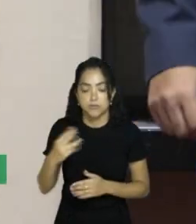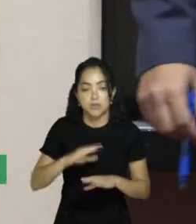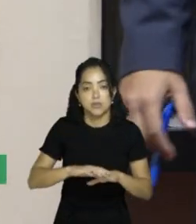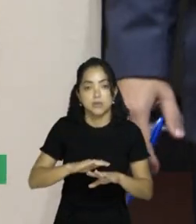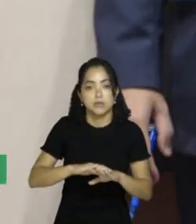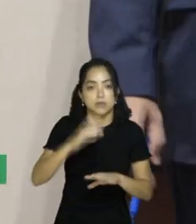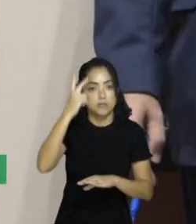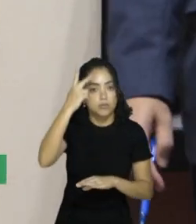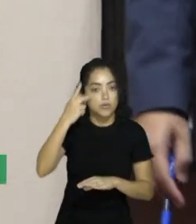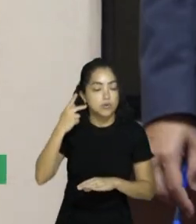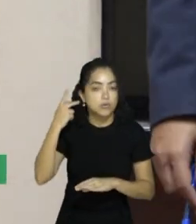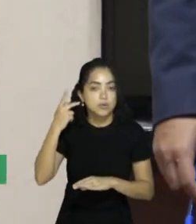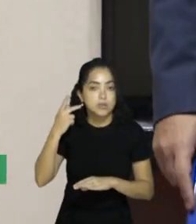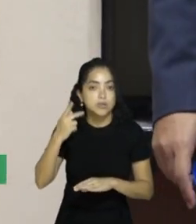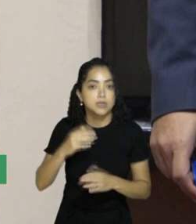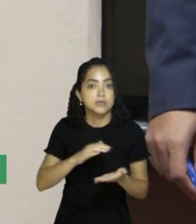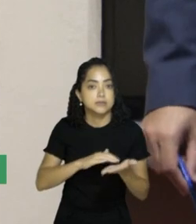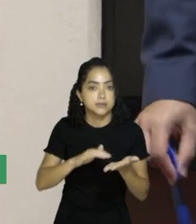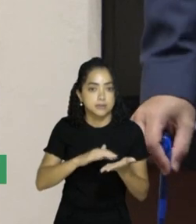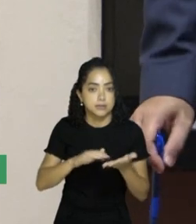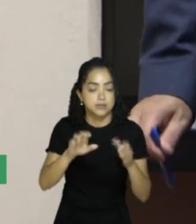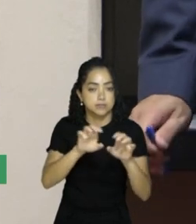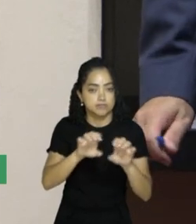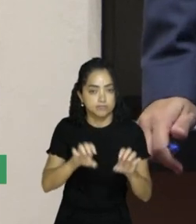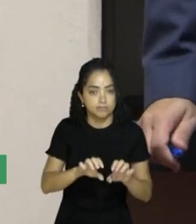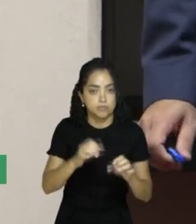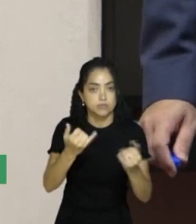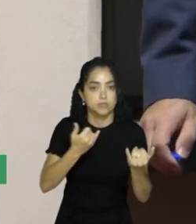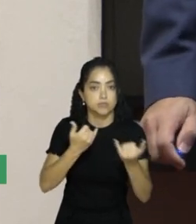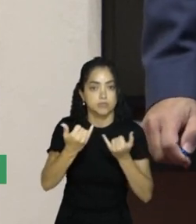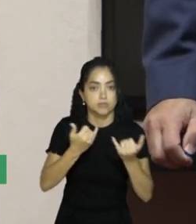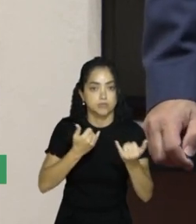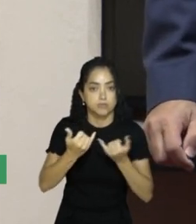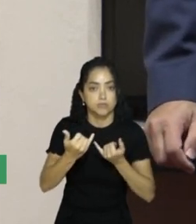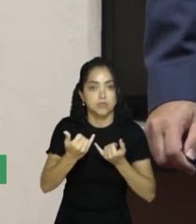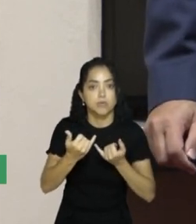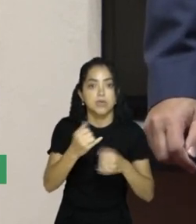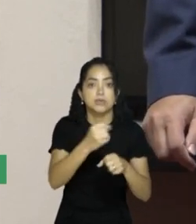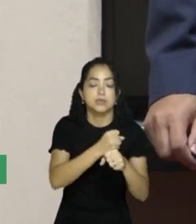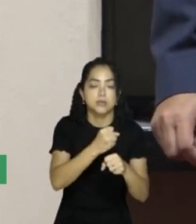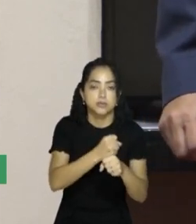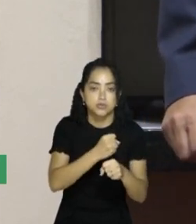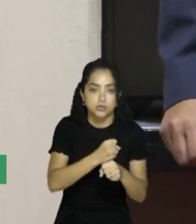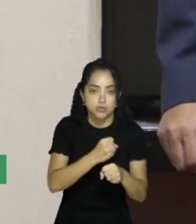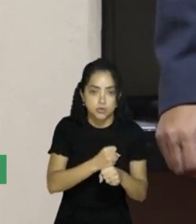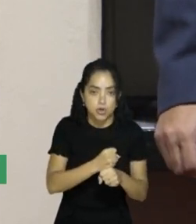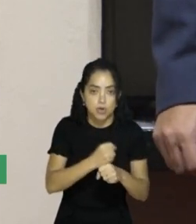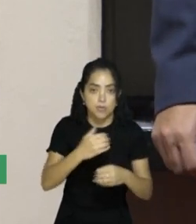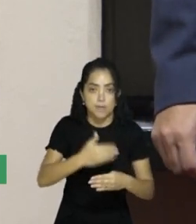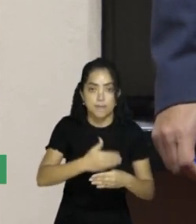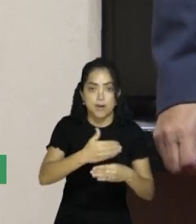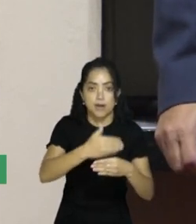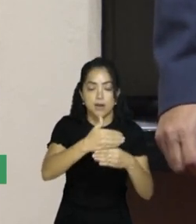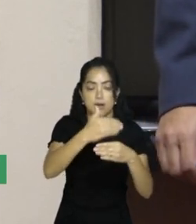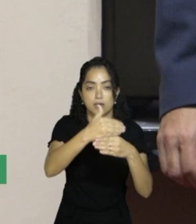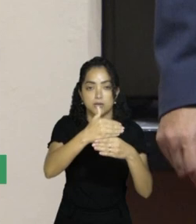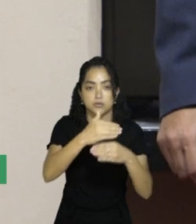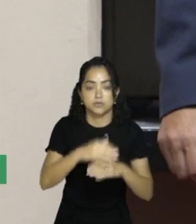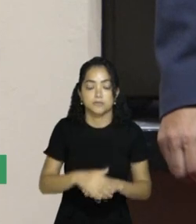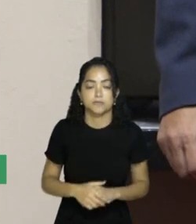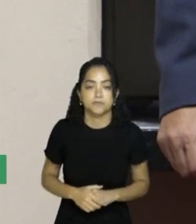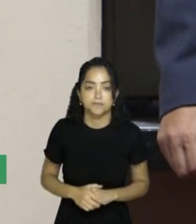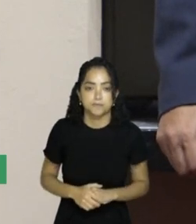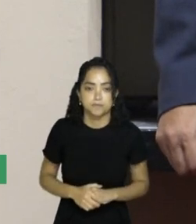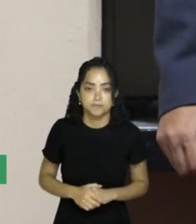solicitando a secretário do estado da infraestrutura informações acerca do andamento das obras da barragem no município de Botuverá em